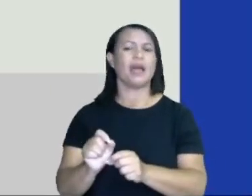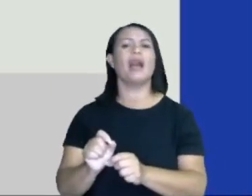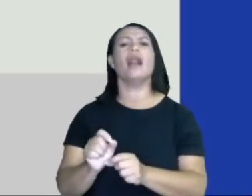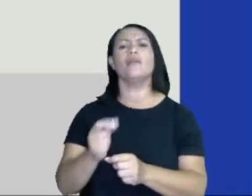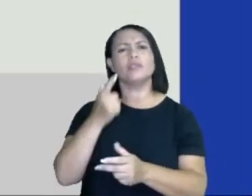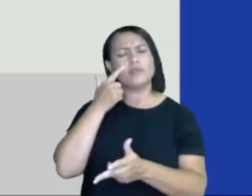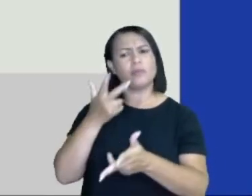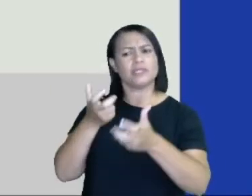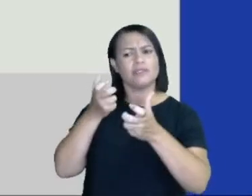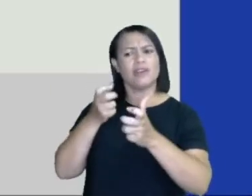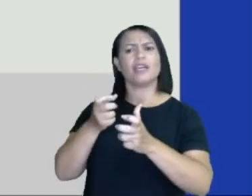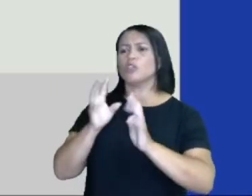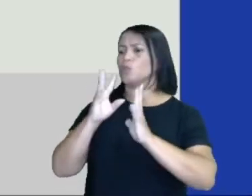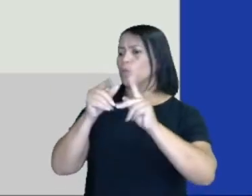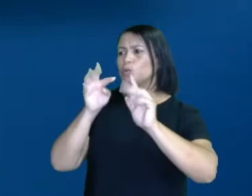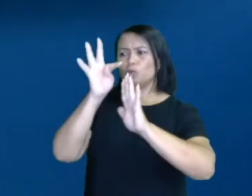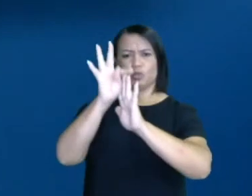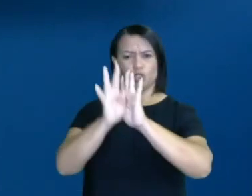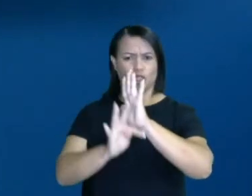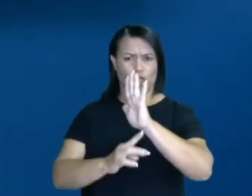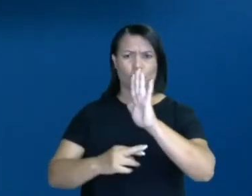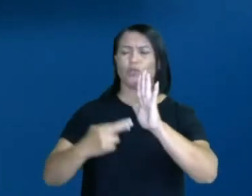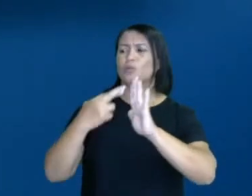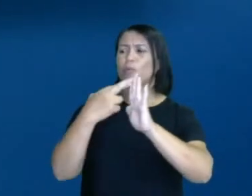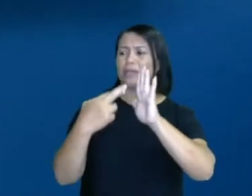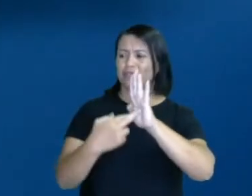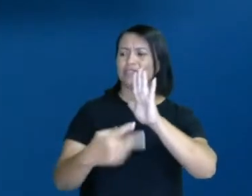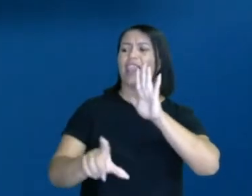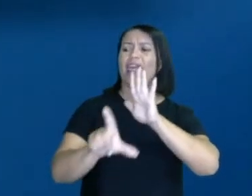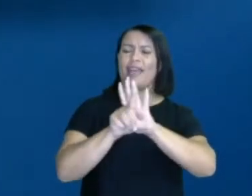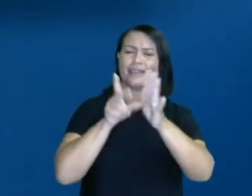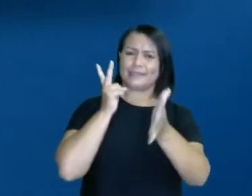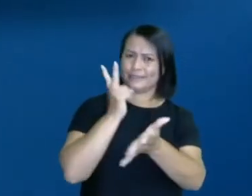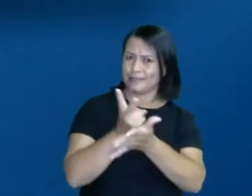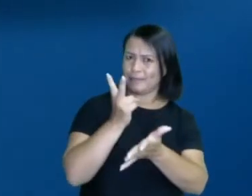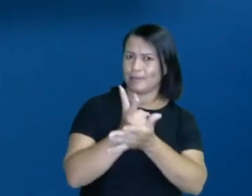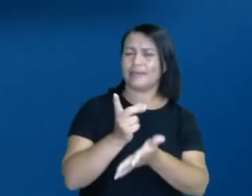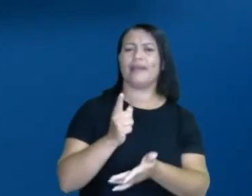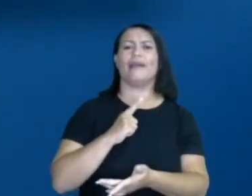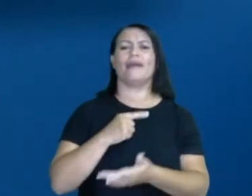os textos normativos e legais sempre terão essa abertura.